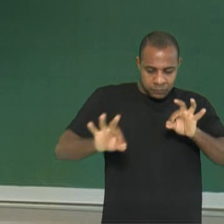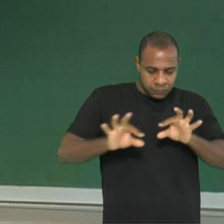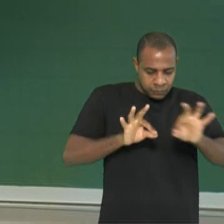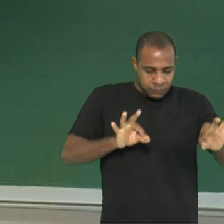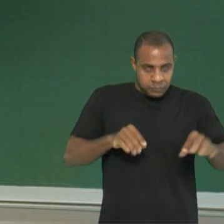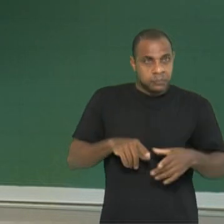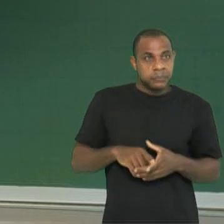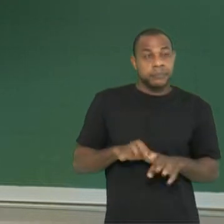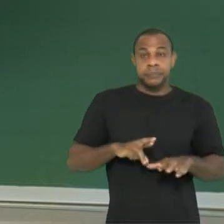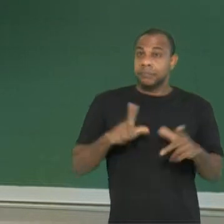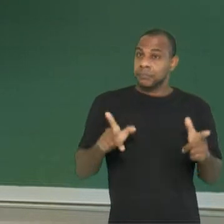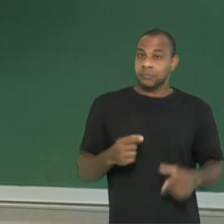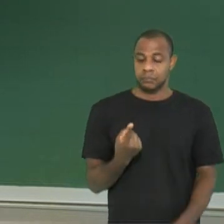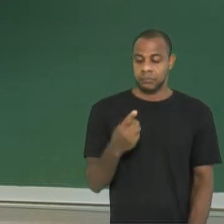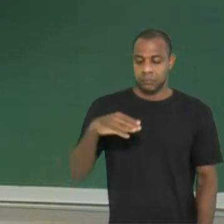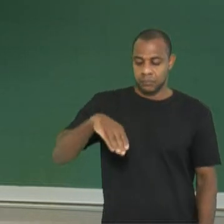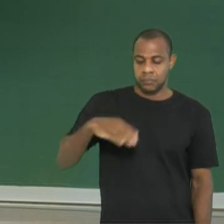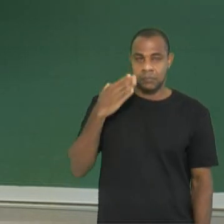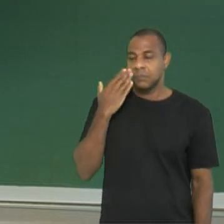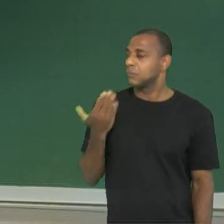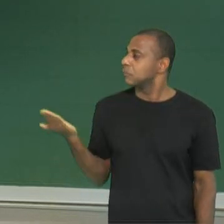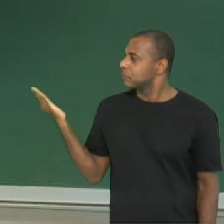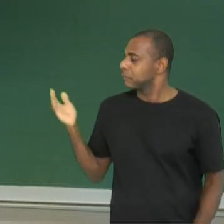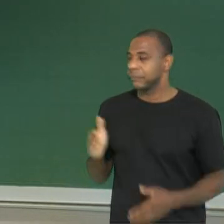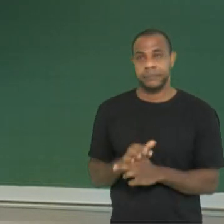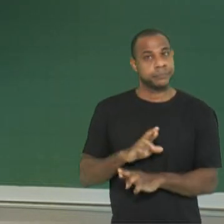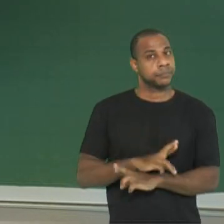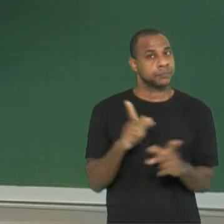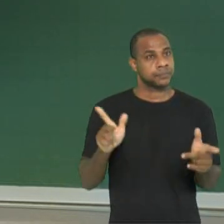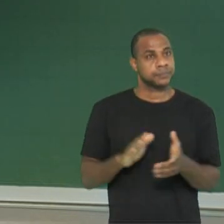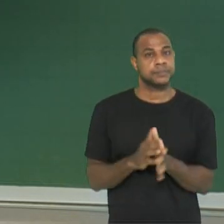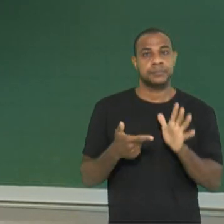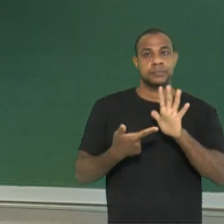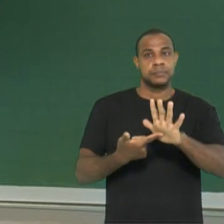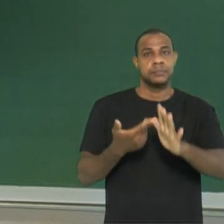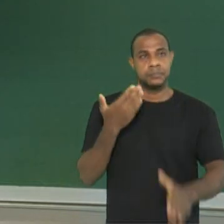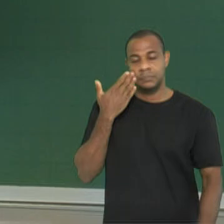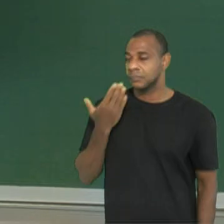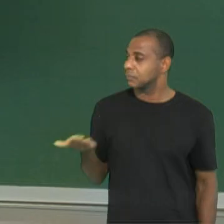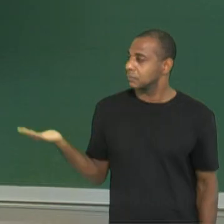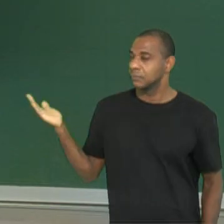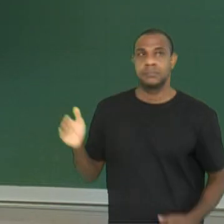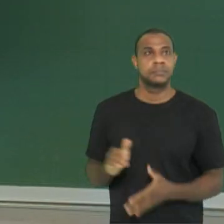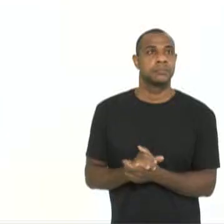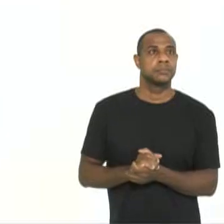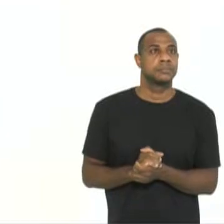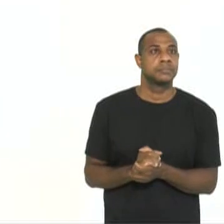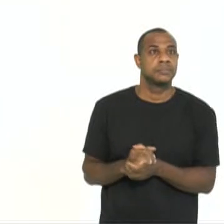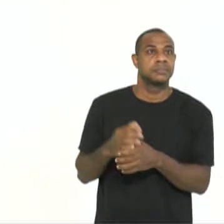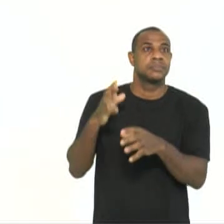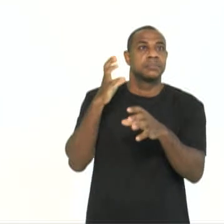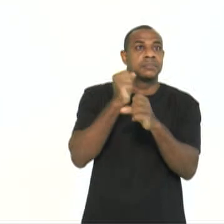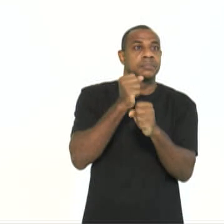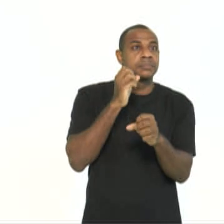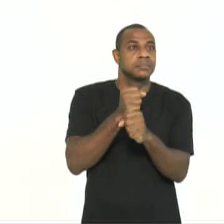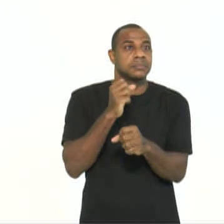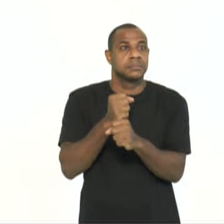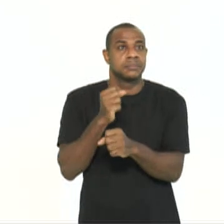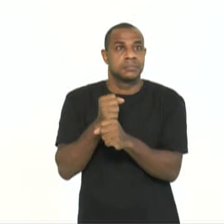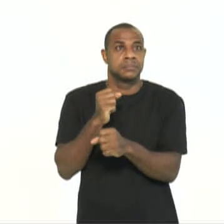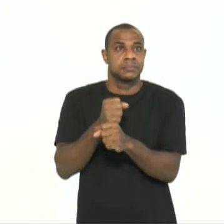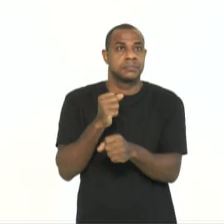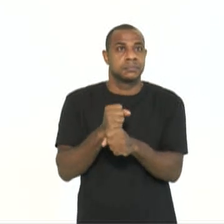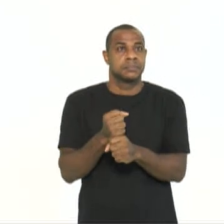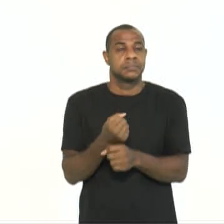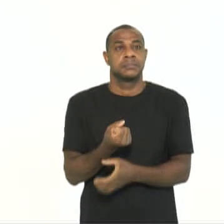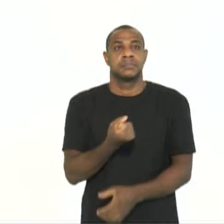diferentes de 1 centímetro. E é para isso que eu trouxe para você essa situação problema aqui, ó. Calculando a distância real com base na